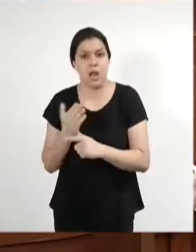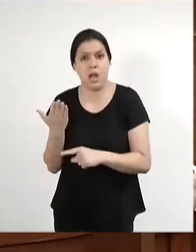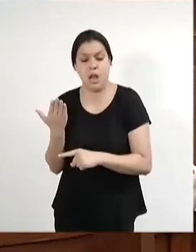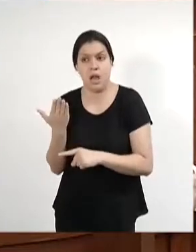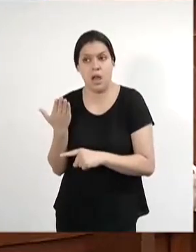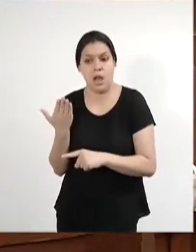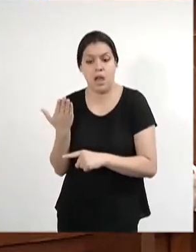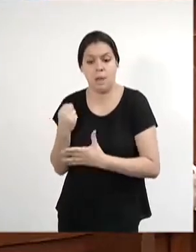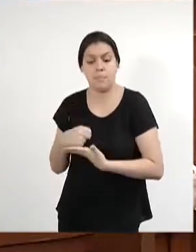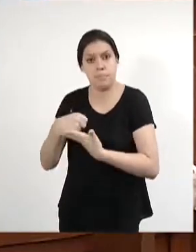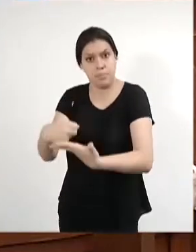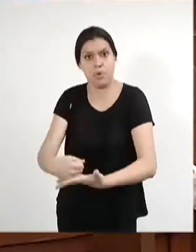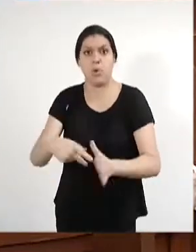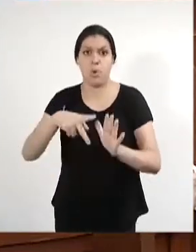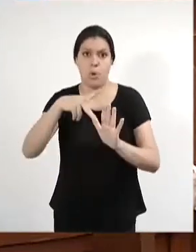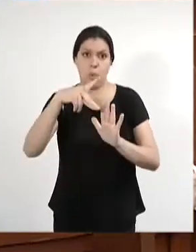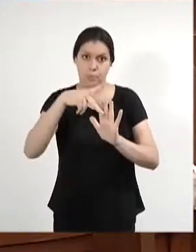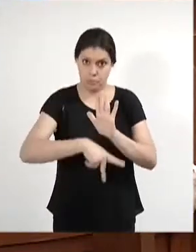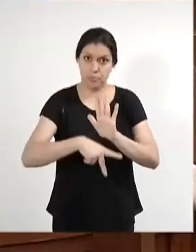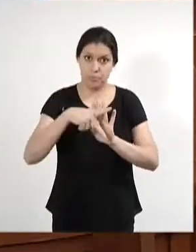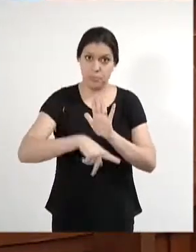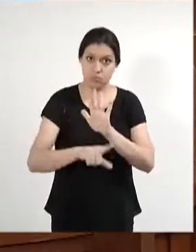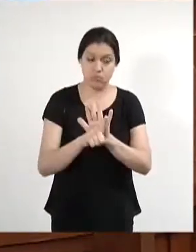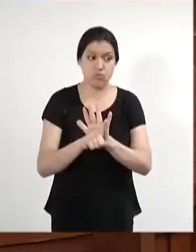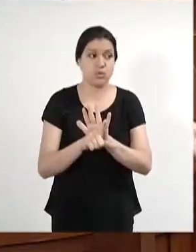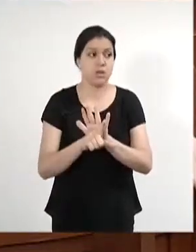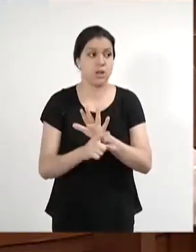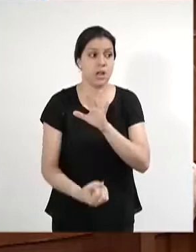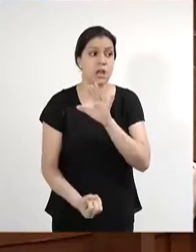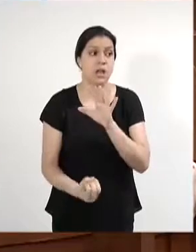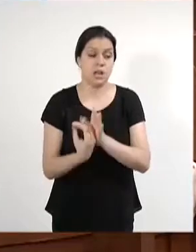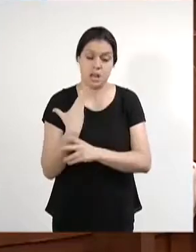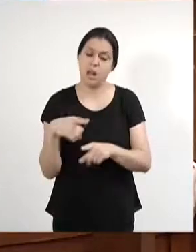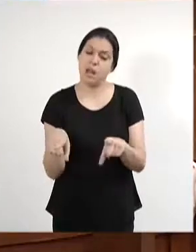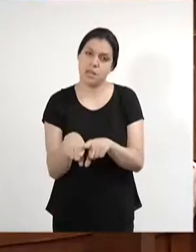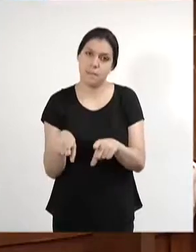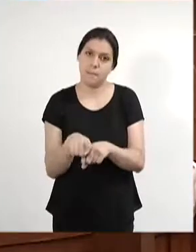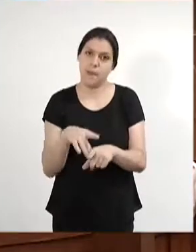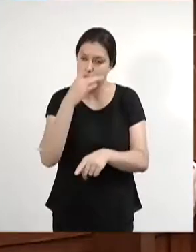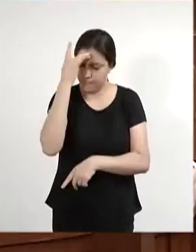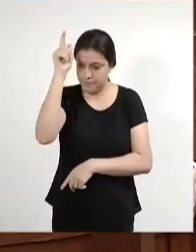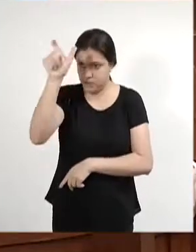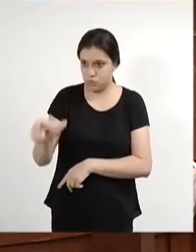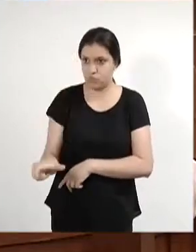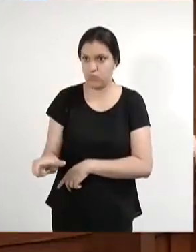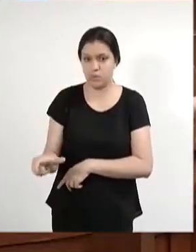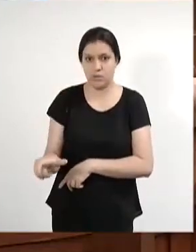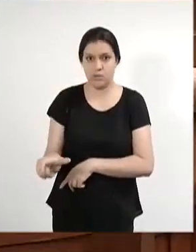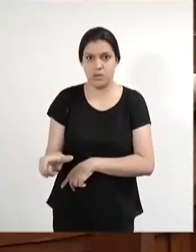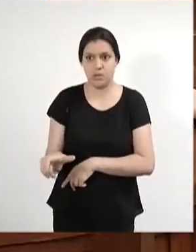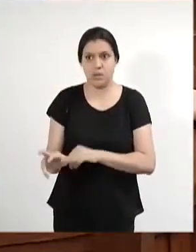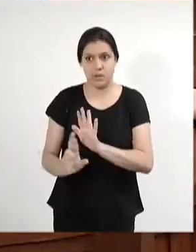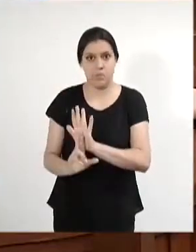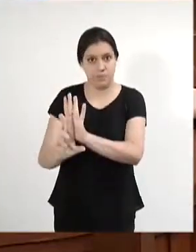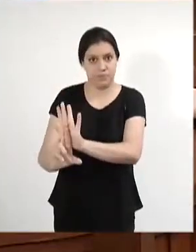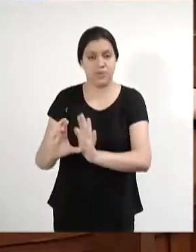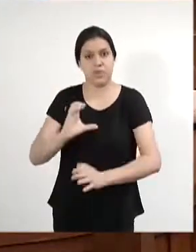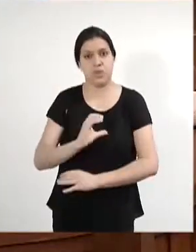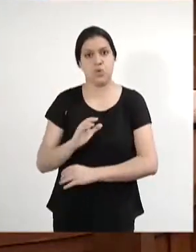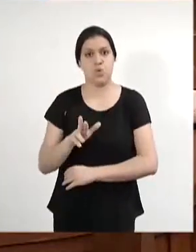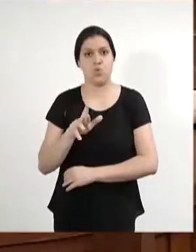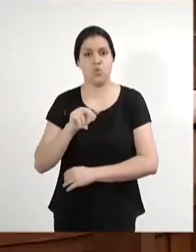e criar dentro dos seus quadros o curador judicial, ou até mesmo o